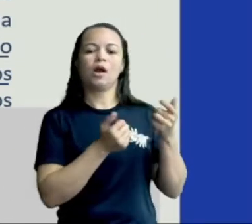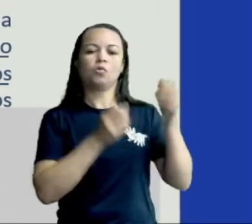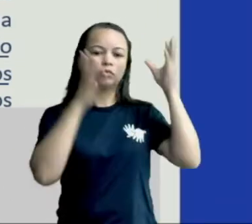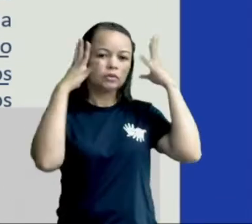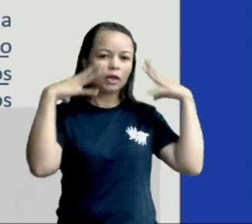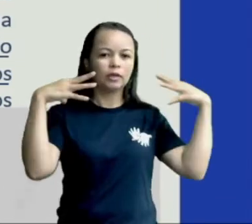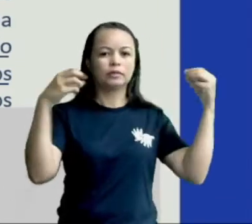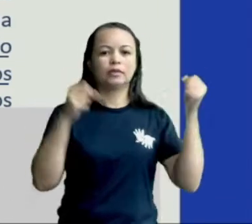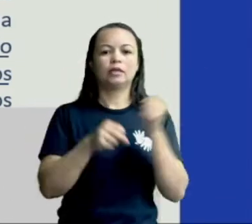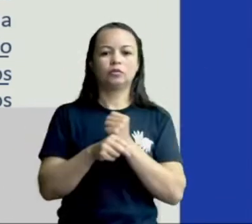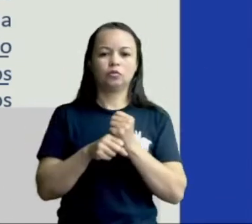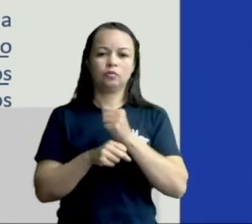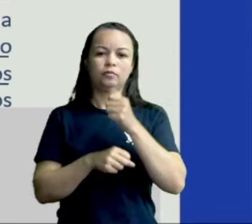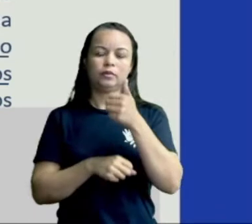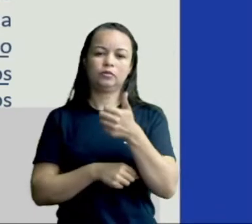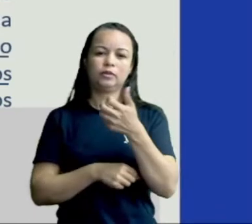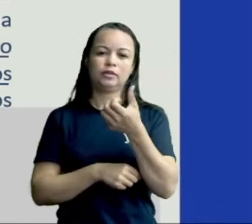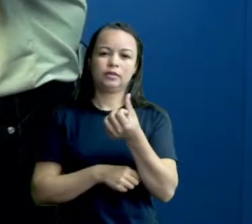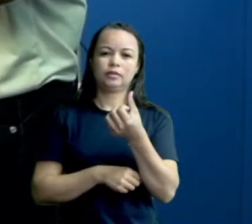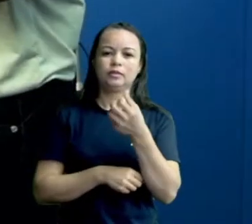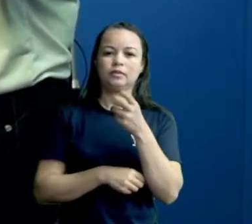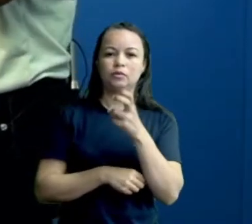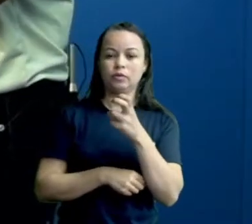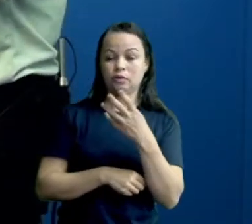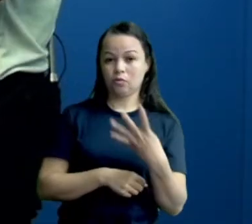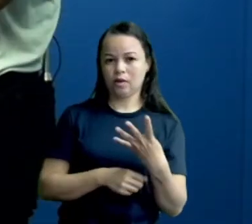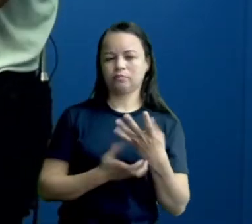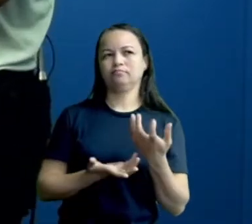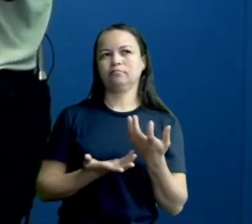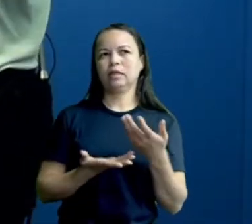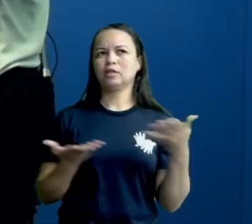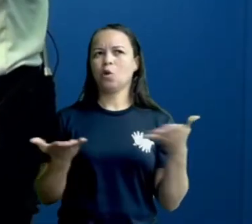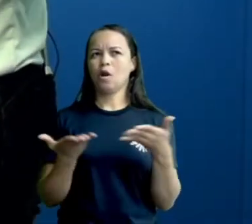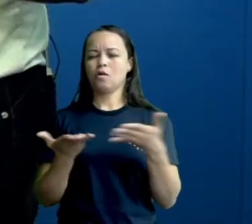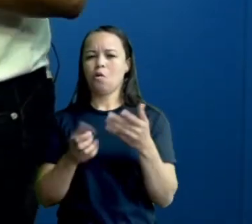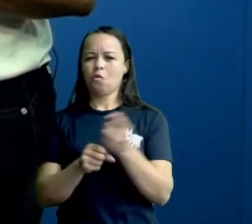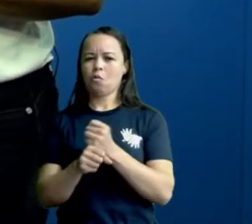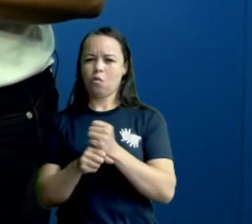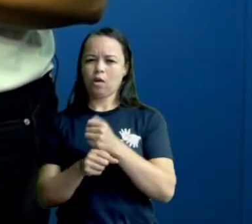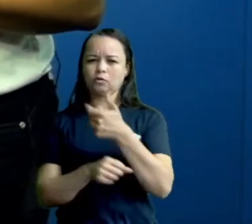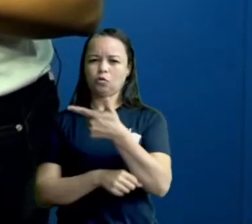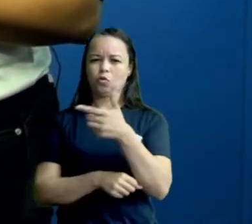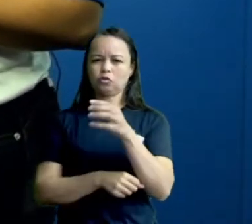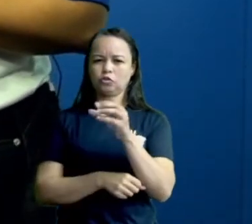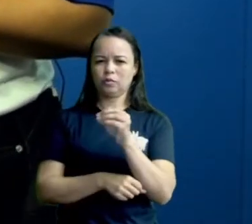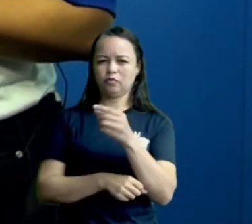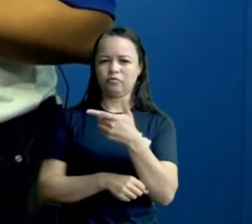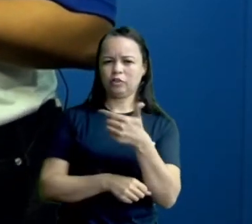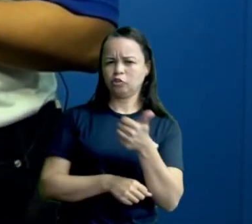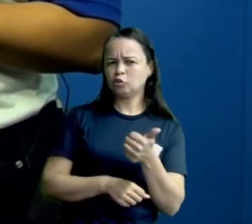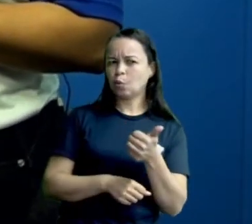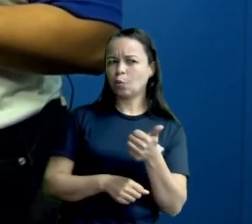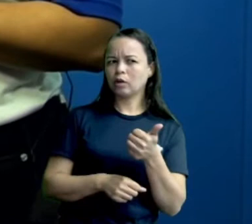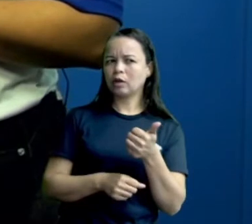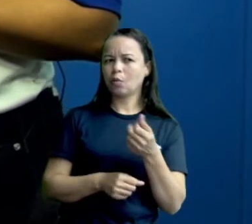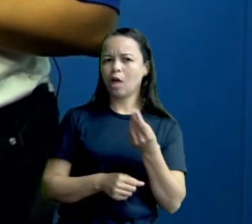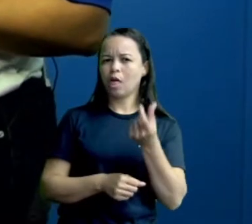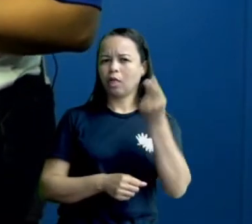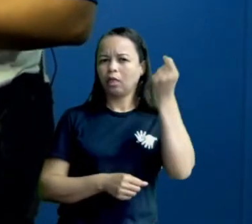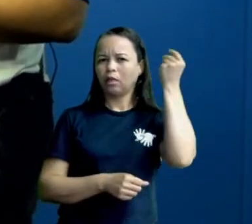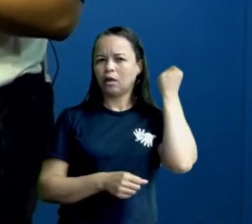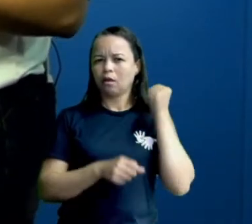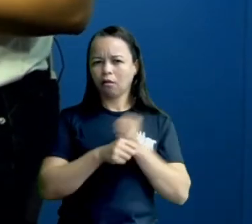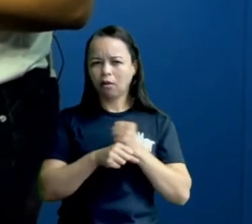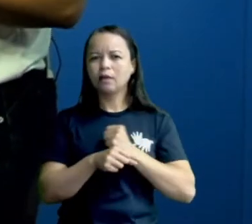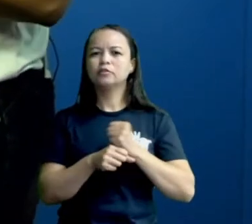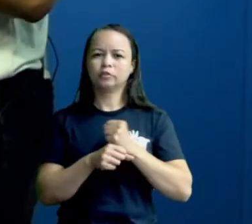em 1654. Então, gente, a gente está em 2021. Vê quanto tempo isso aconteceu. Há muito tempo.